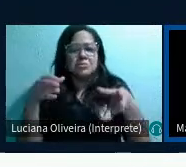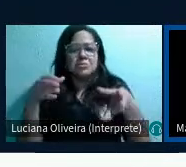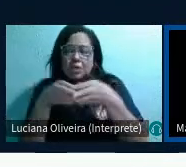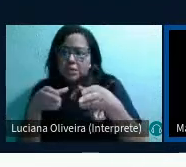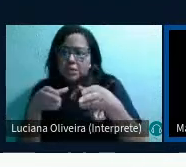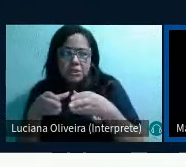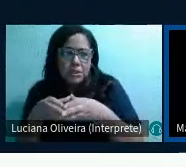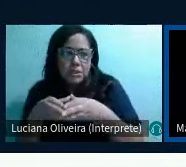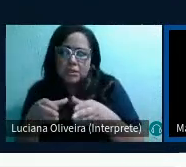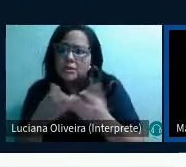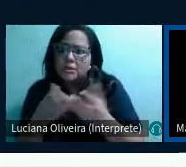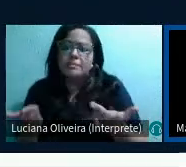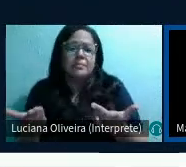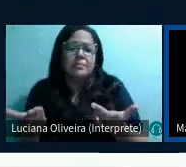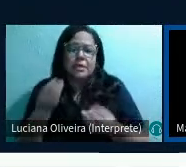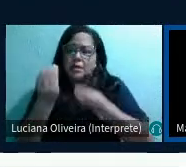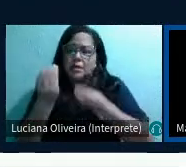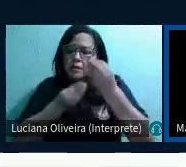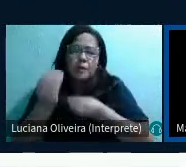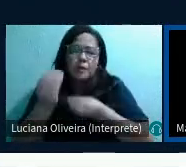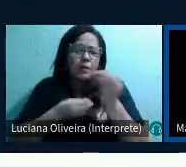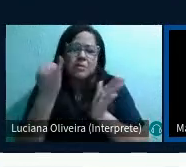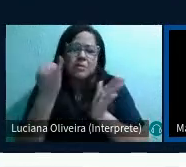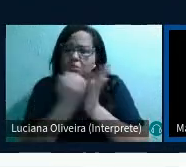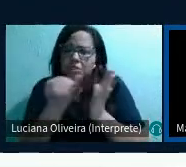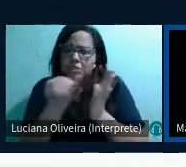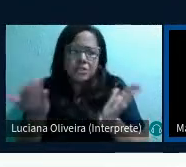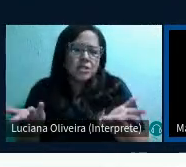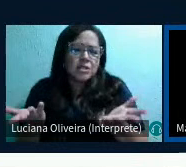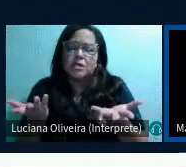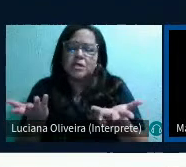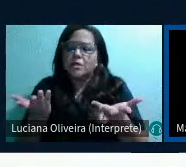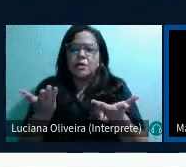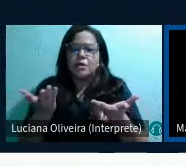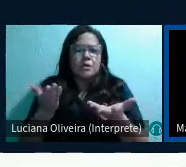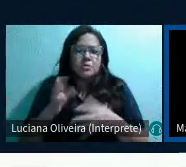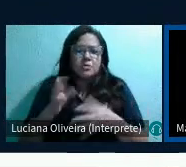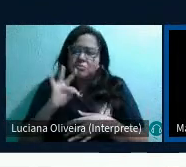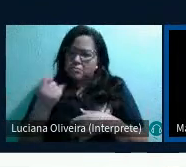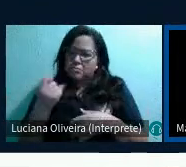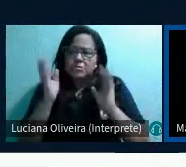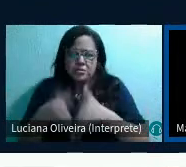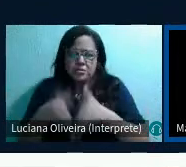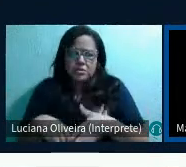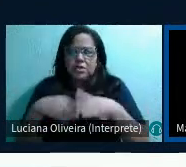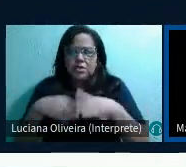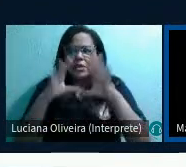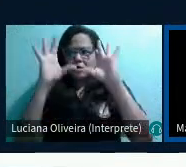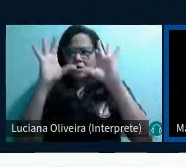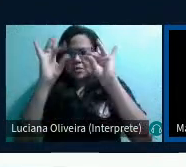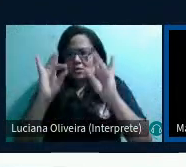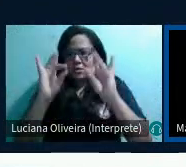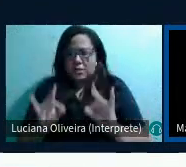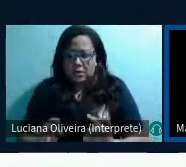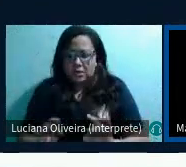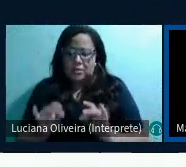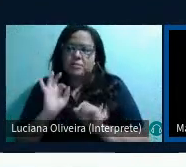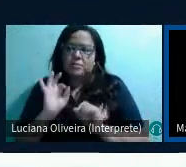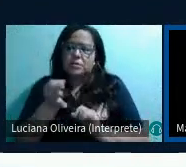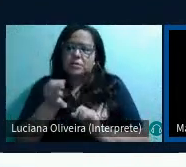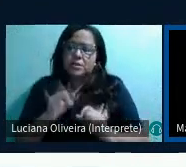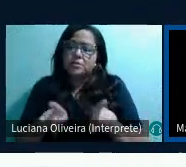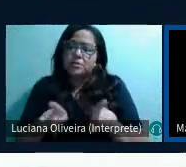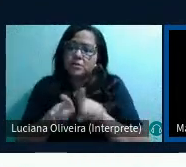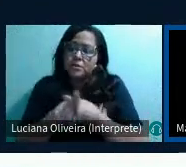como se inscrever, né? Então, já está tudo mais articulado lá para vocês acompanharem. E as nossas aulas também, a gente já fala de tudo